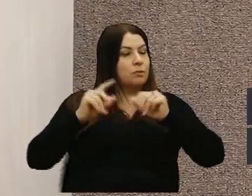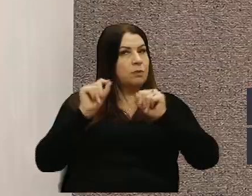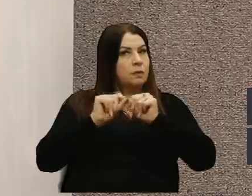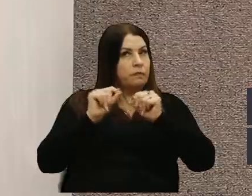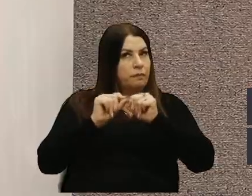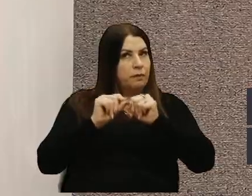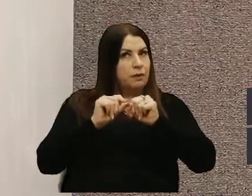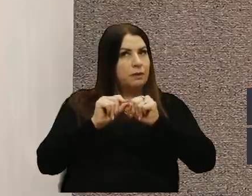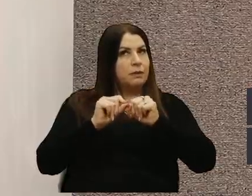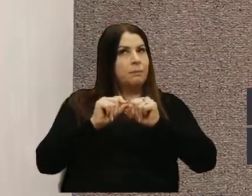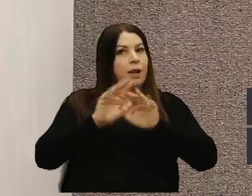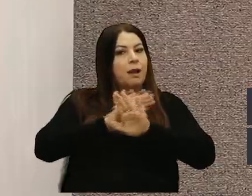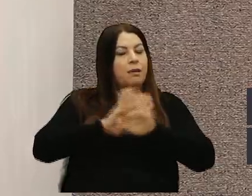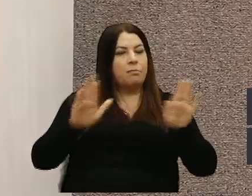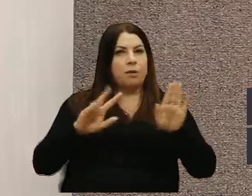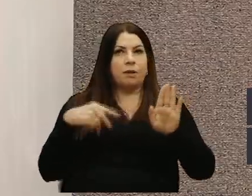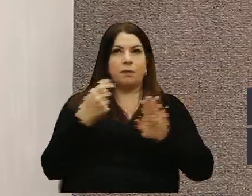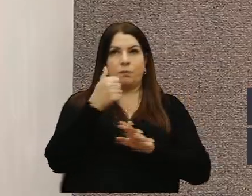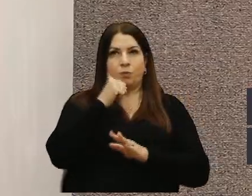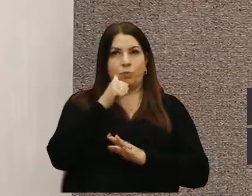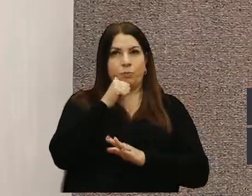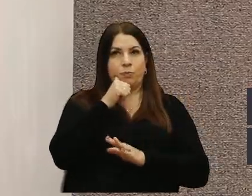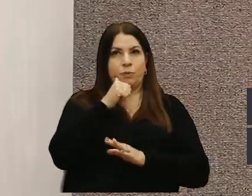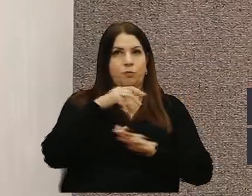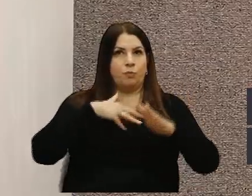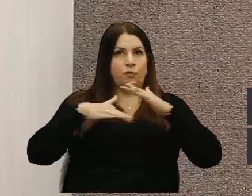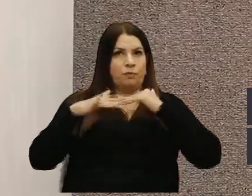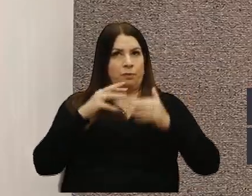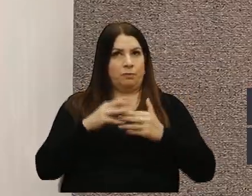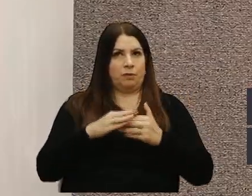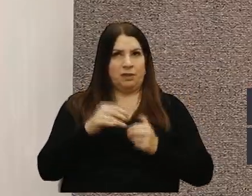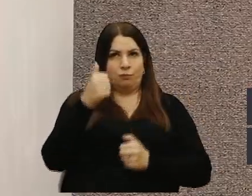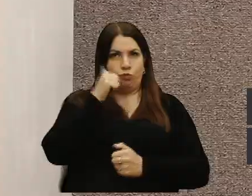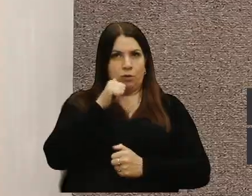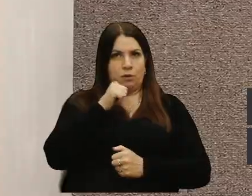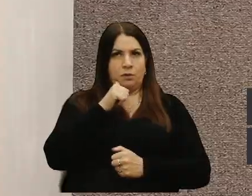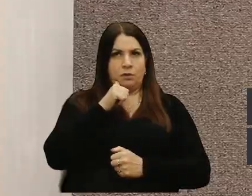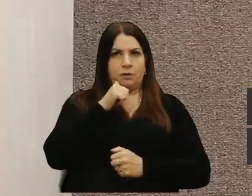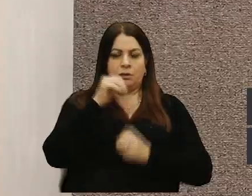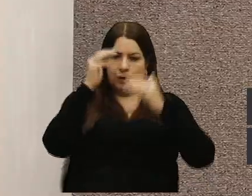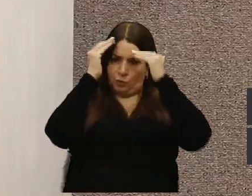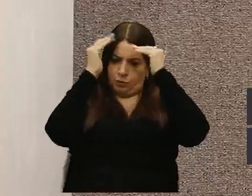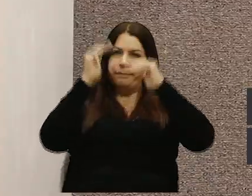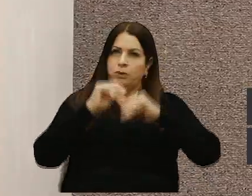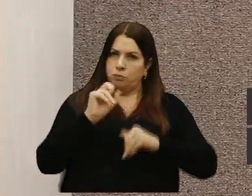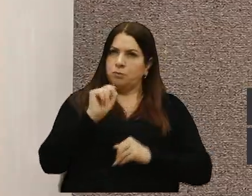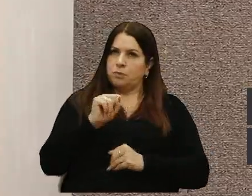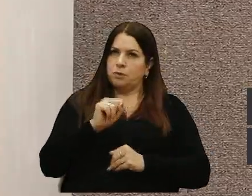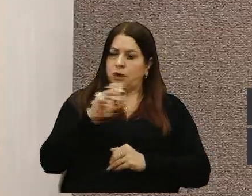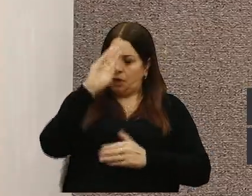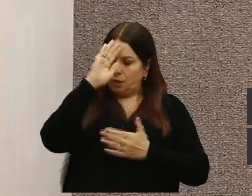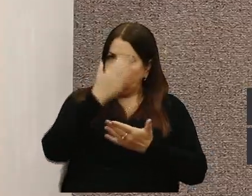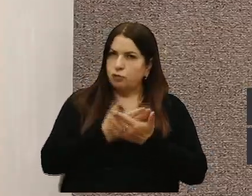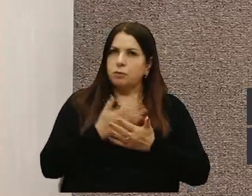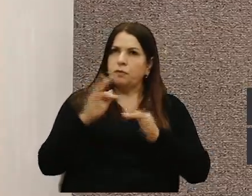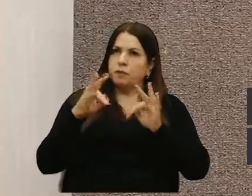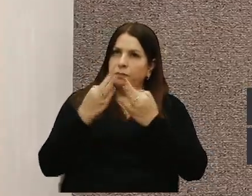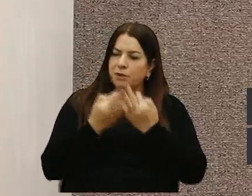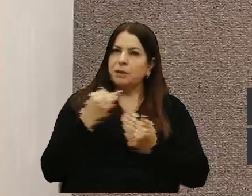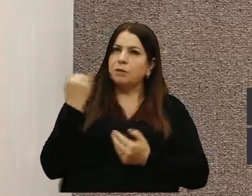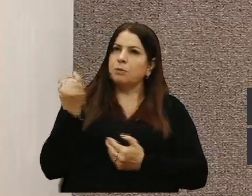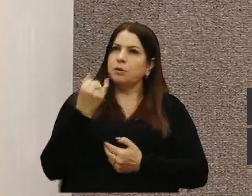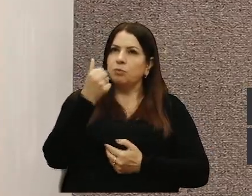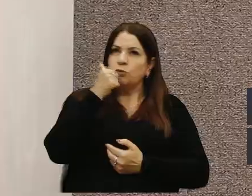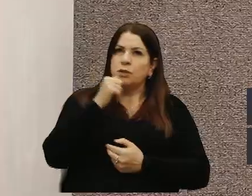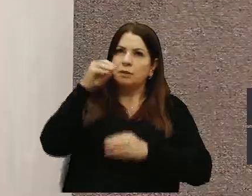feito para destruir as mulheres. O movimento. As mulheres têm meu profundo respeito. Acredito na família, na importância da